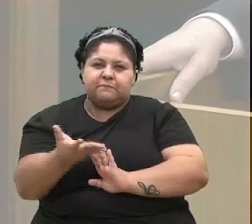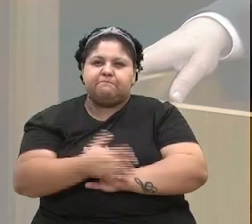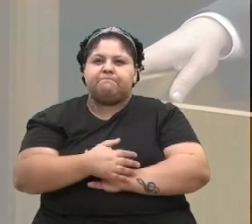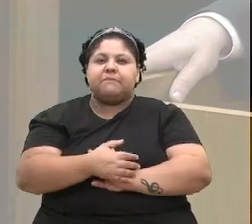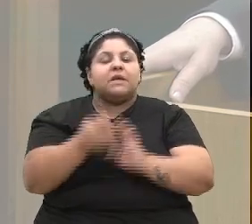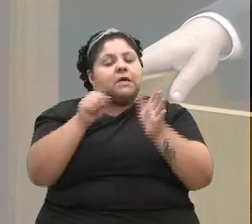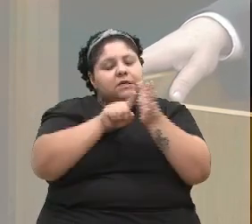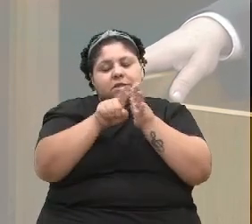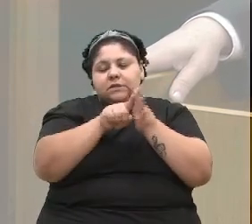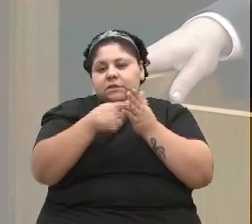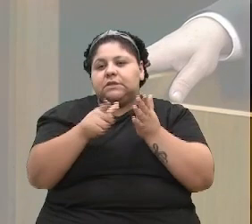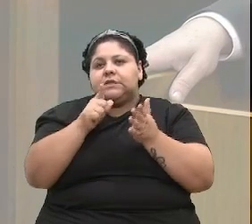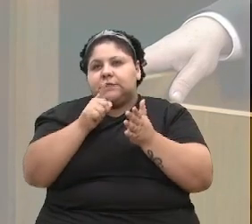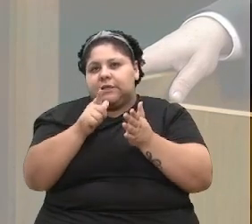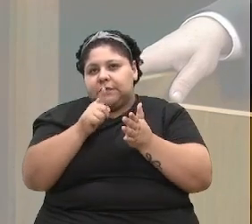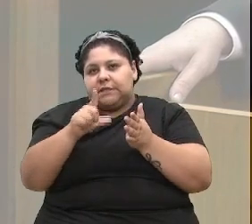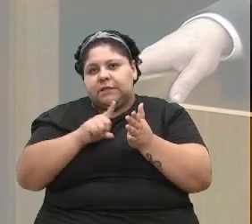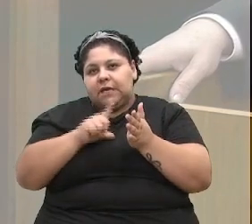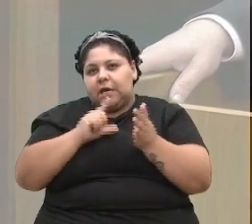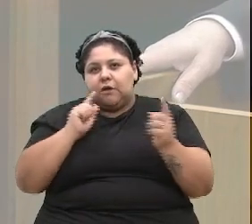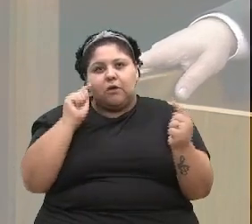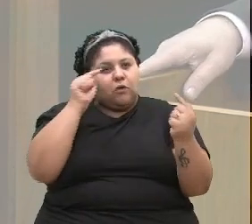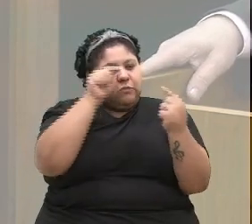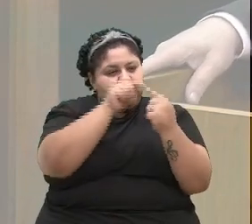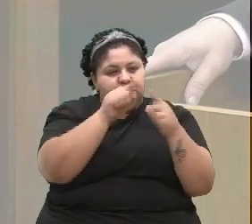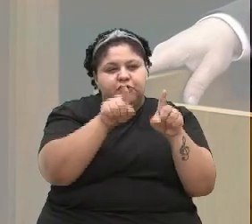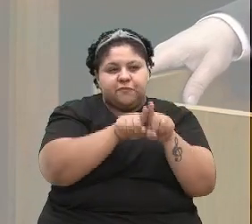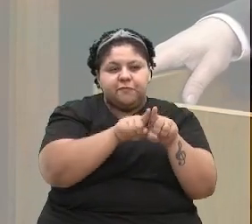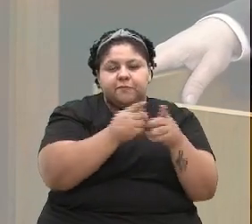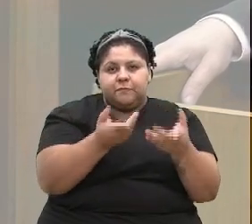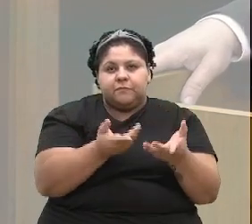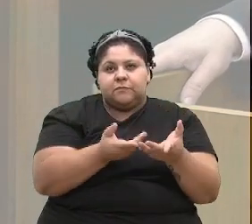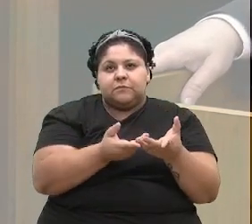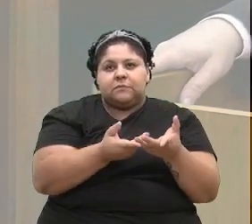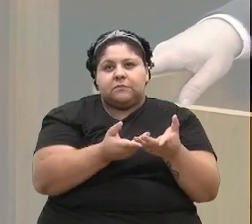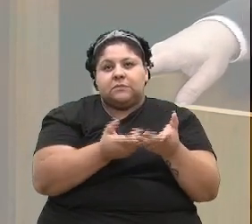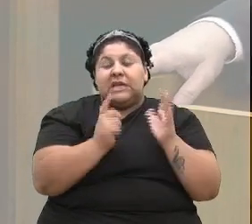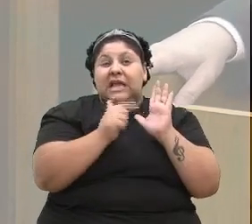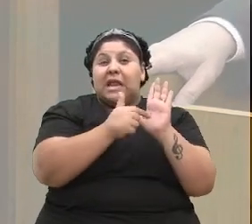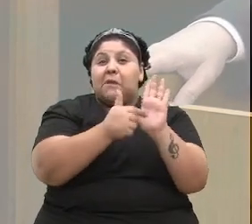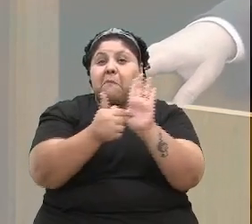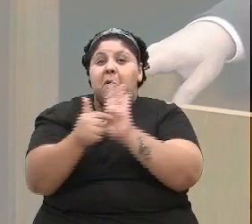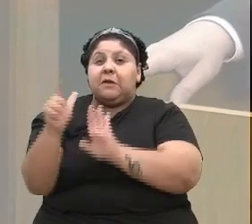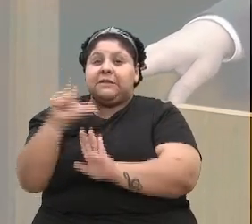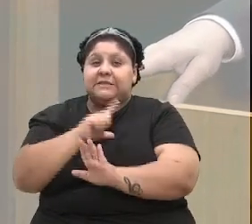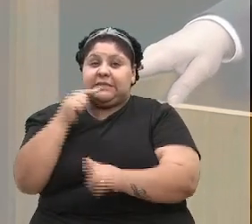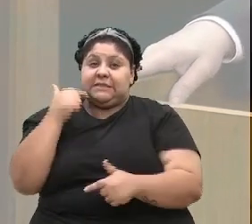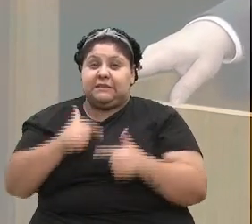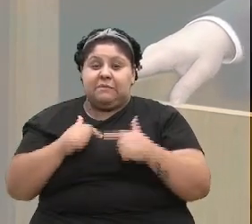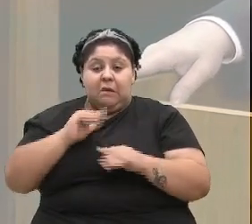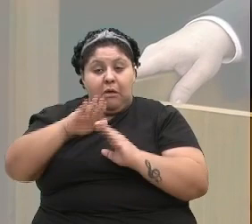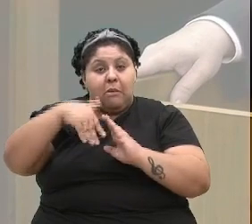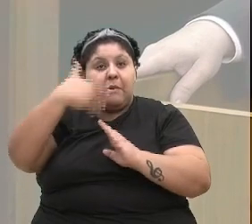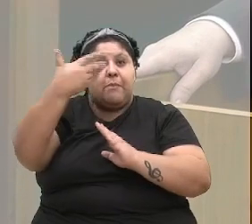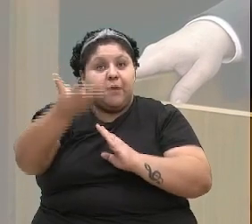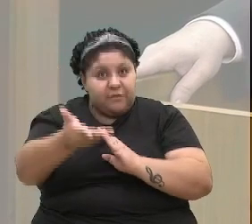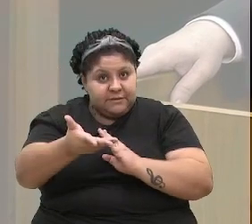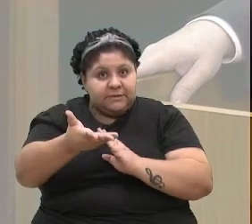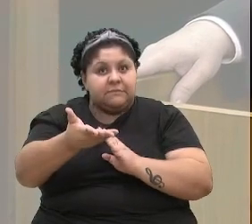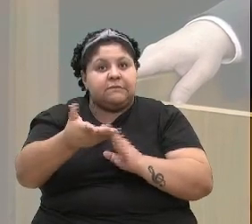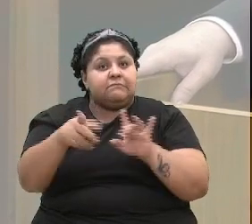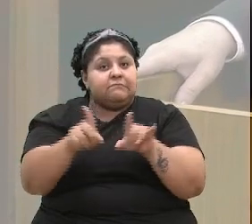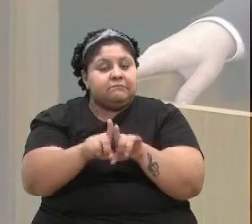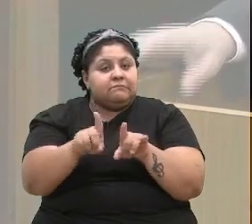toda pesquisa tem um universo e uma amostra. Ela demonstra que a gente tem trabalho para a próxima festa da uva,